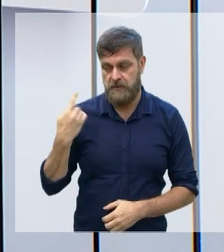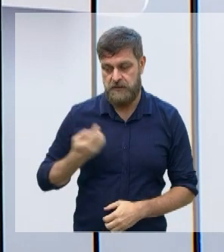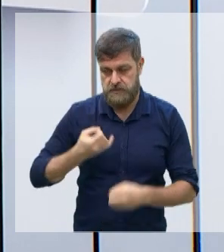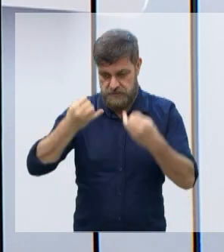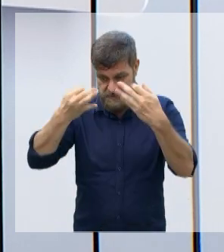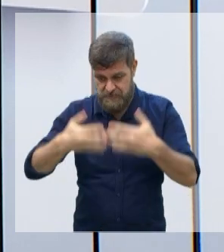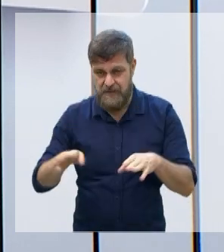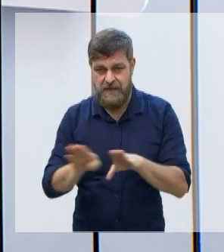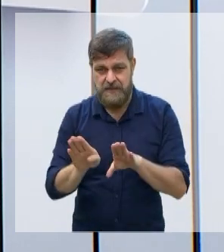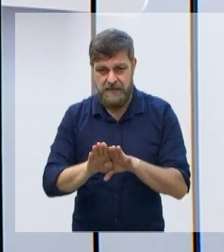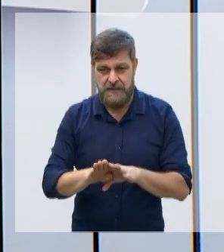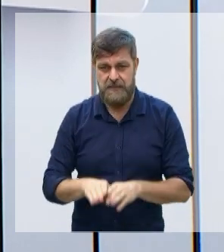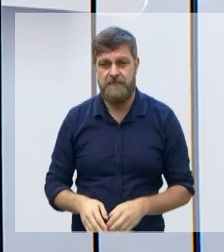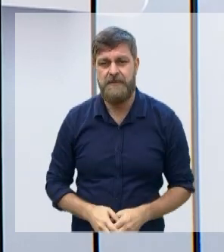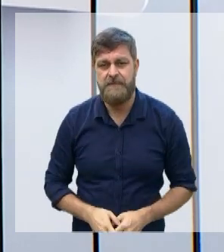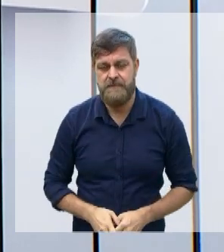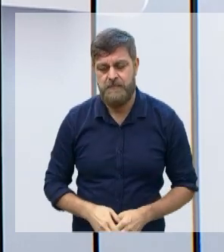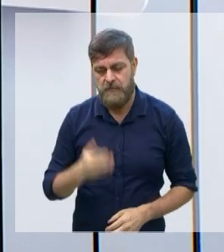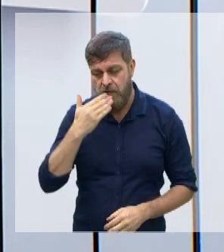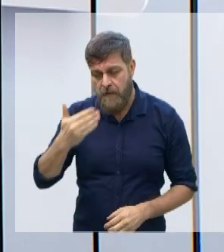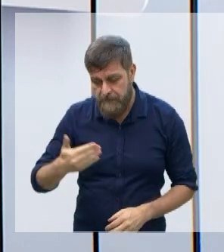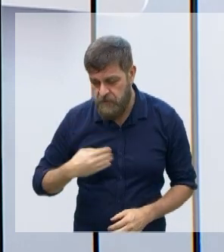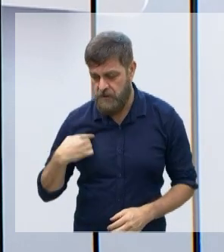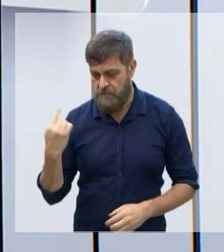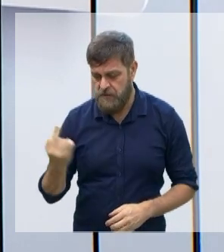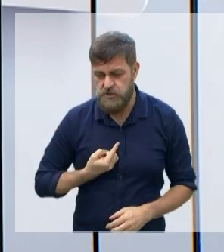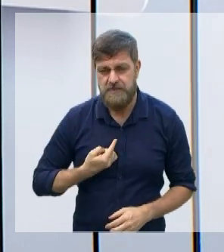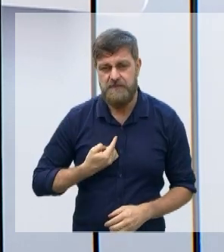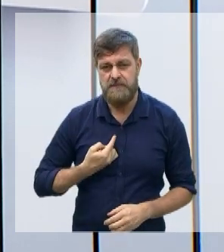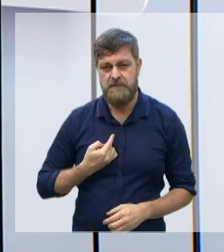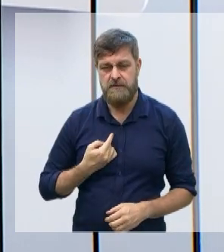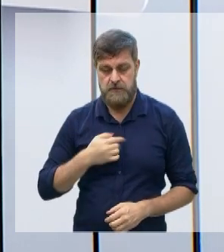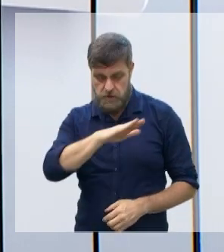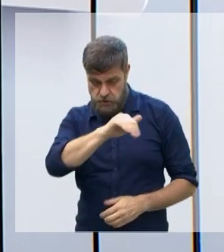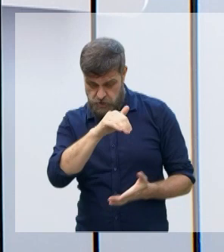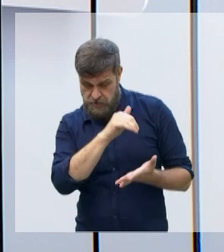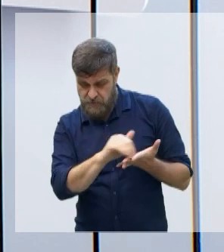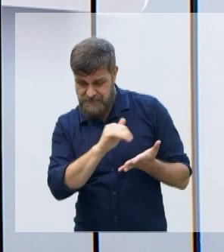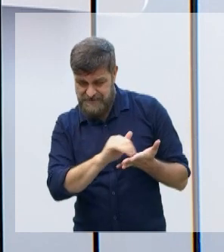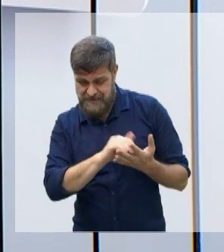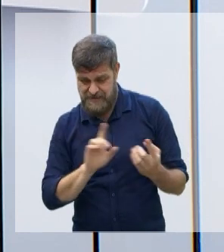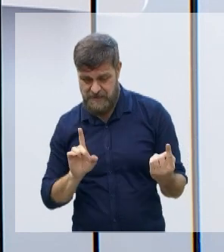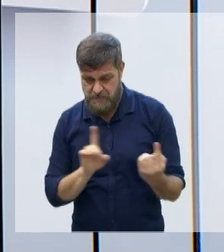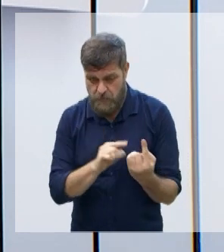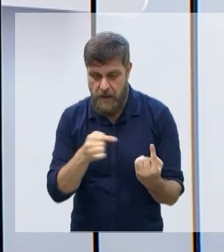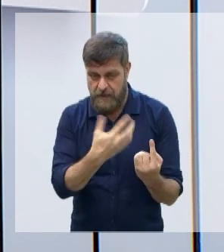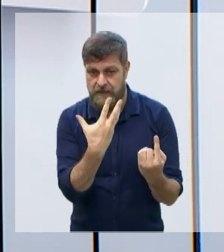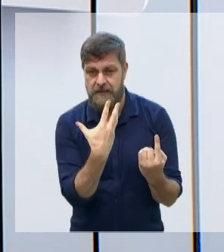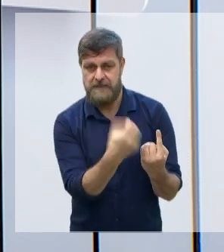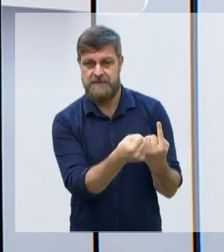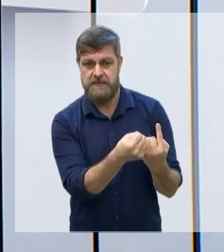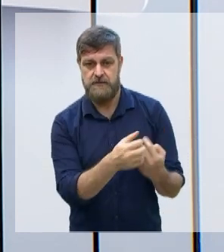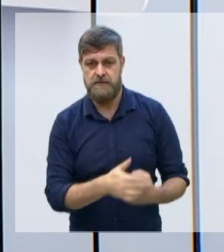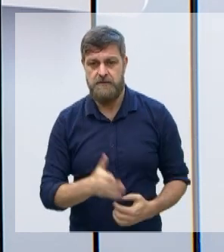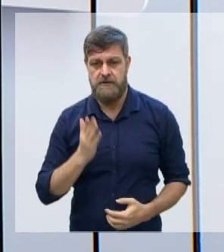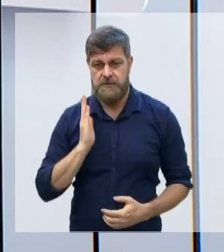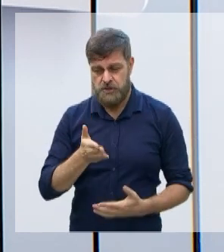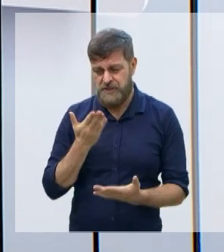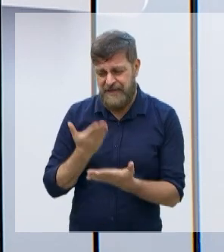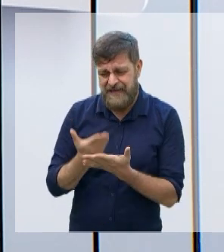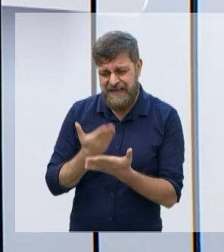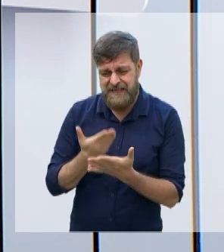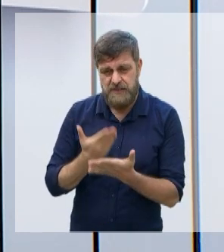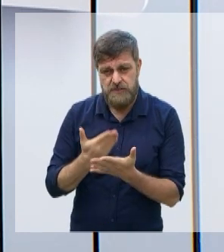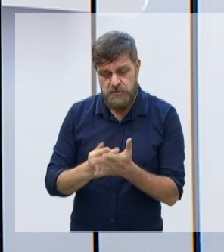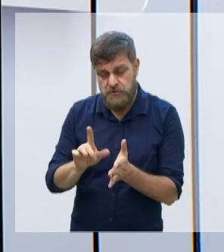chegou aqui é até já era um quando nós levamos ao secretário e ele aceitou já estava em estudo